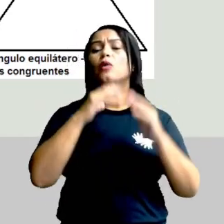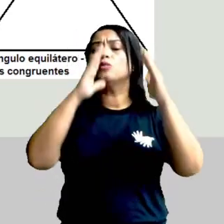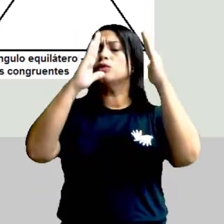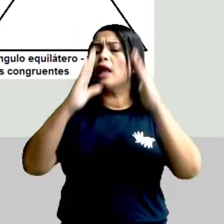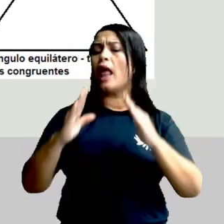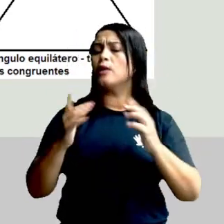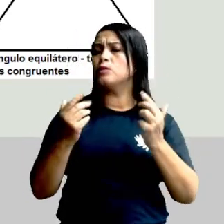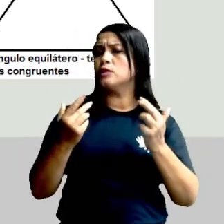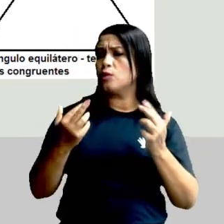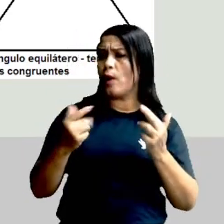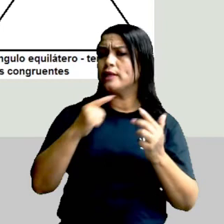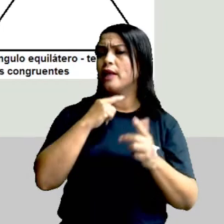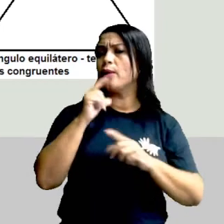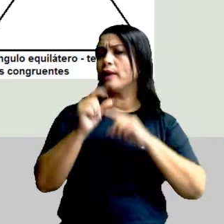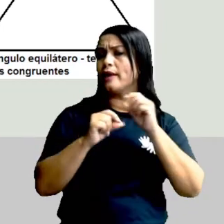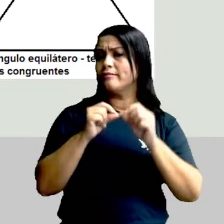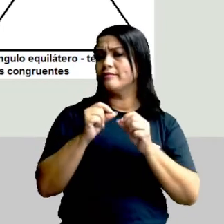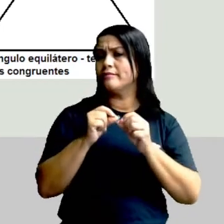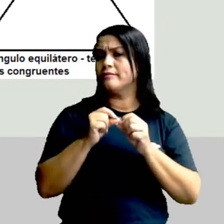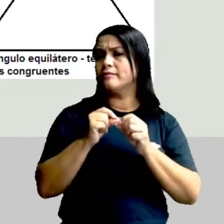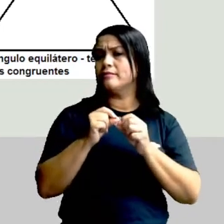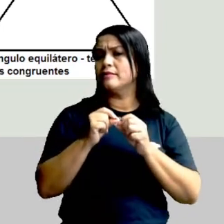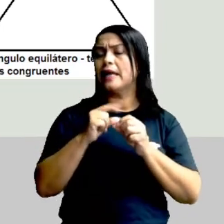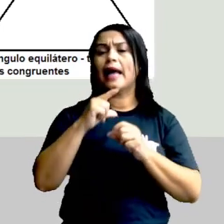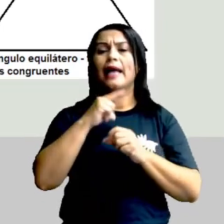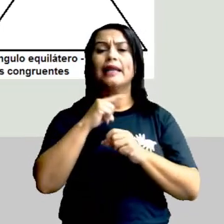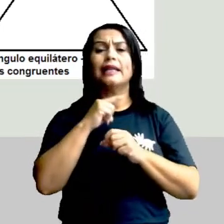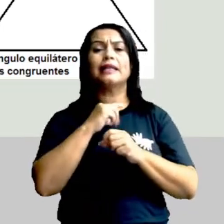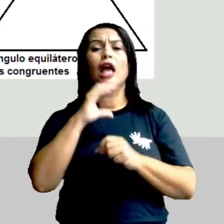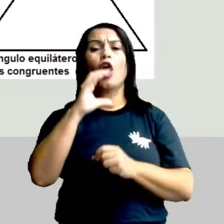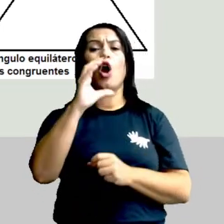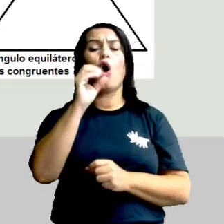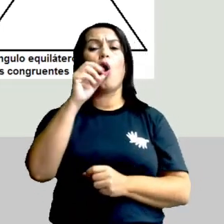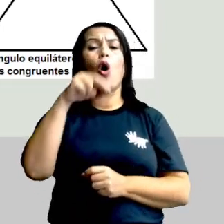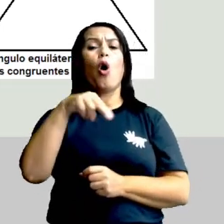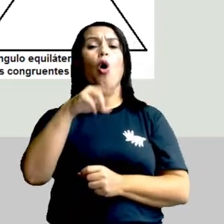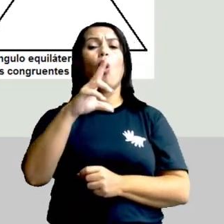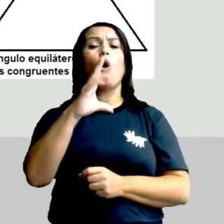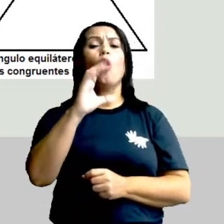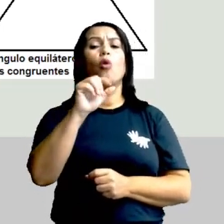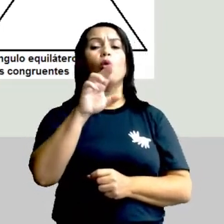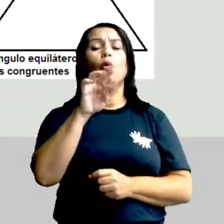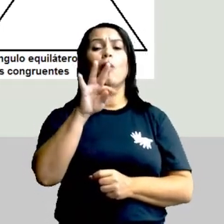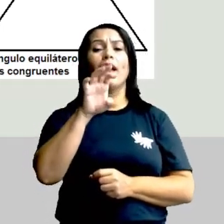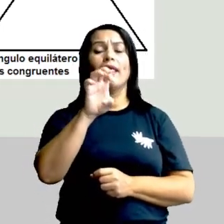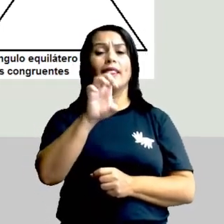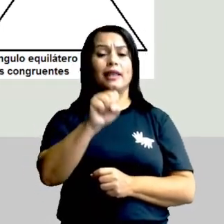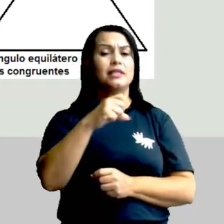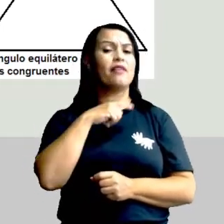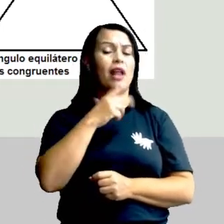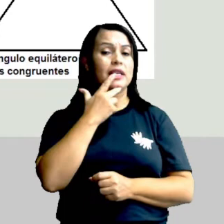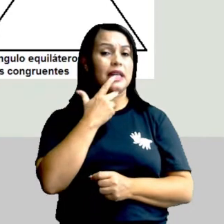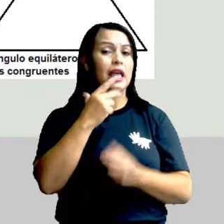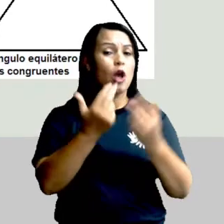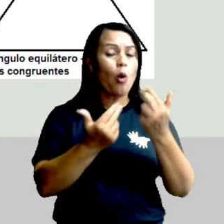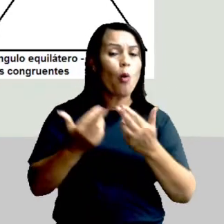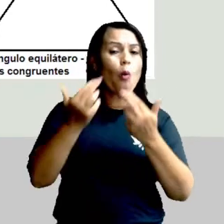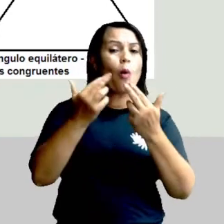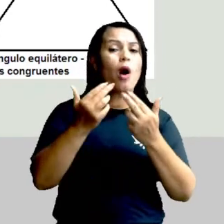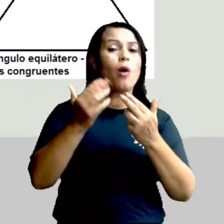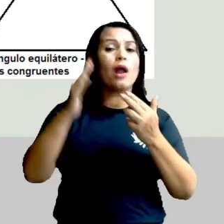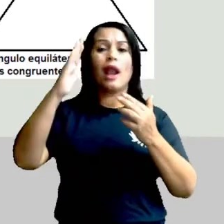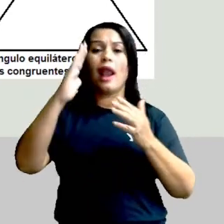iguais ele tem o quê e congruentes tá então toda vez que a gente vai formar dizer que é igual a gente fala aqui